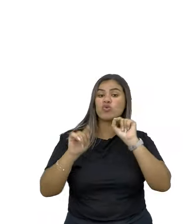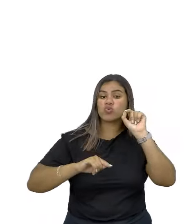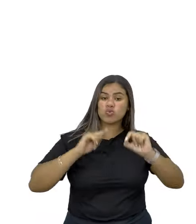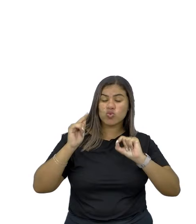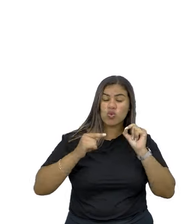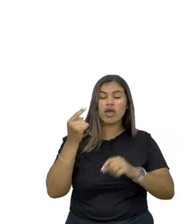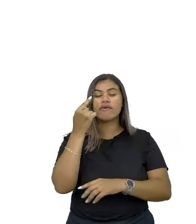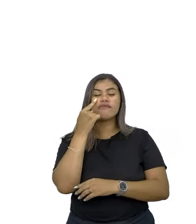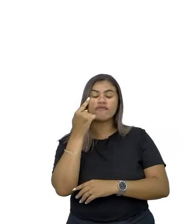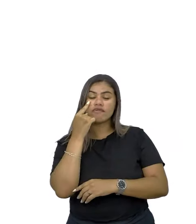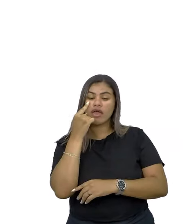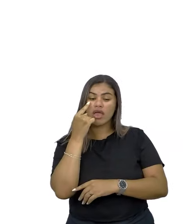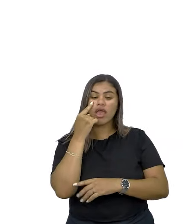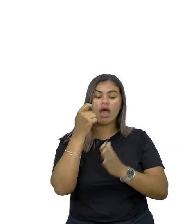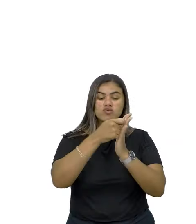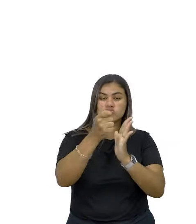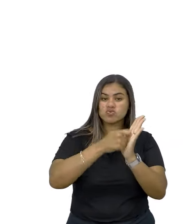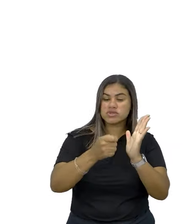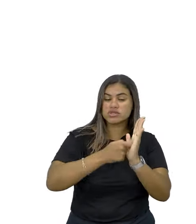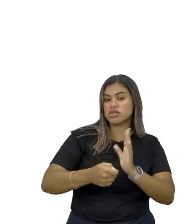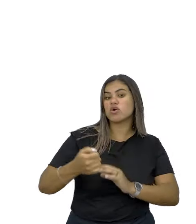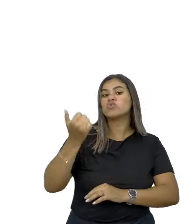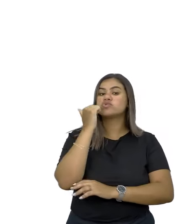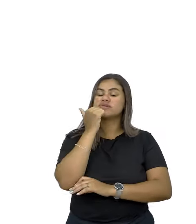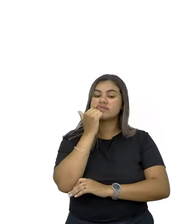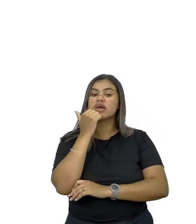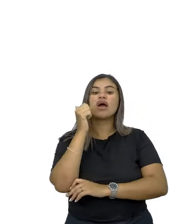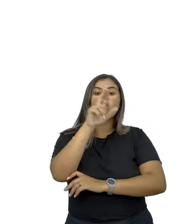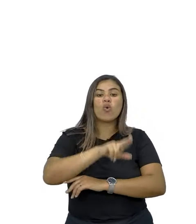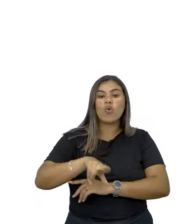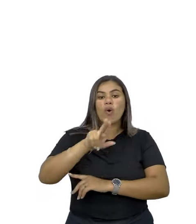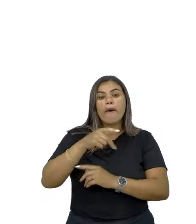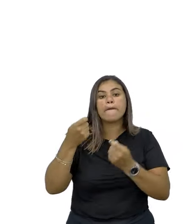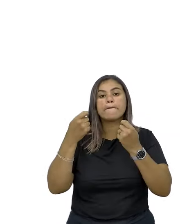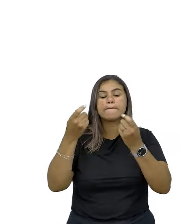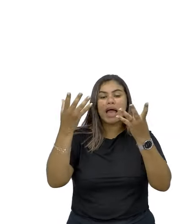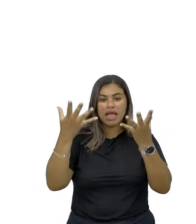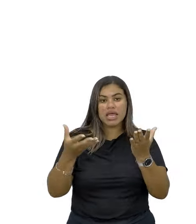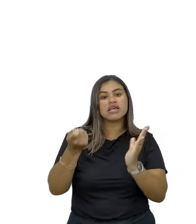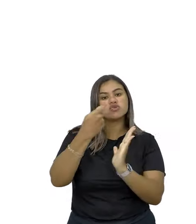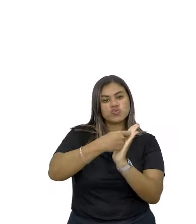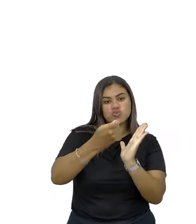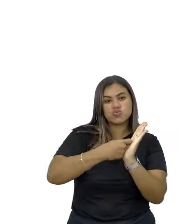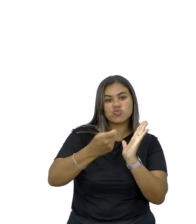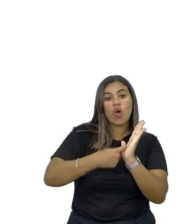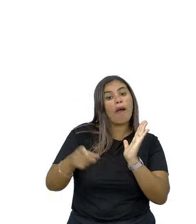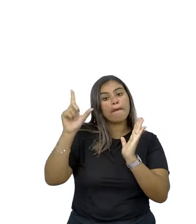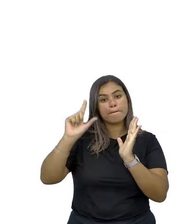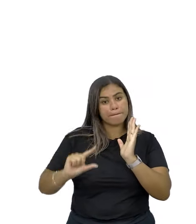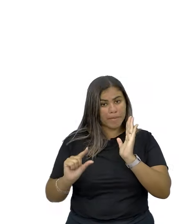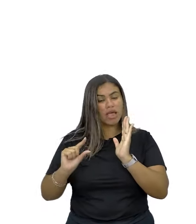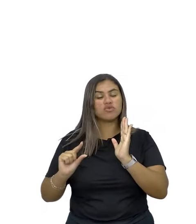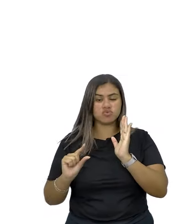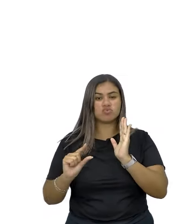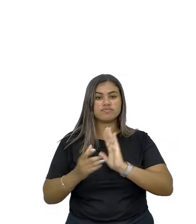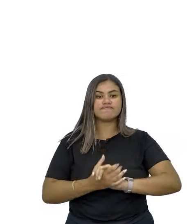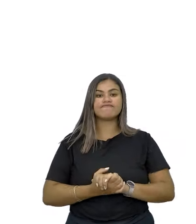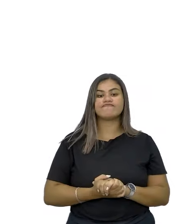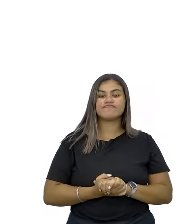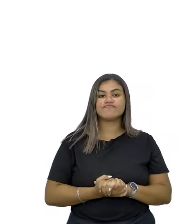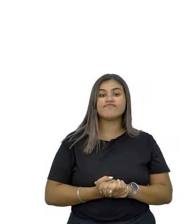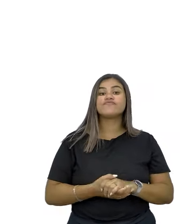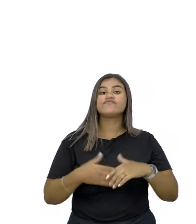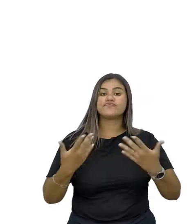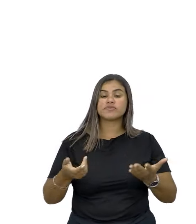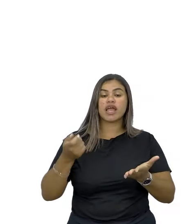notação científica e utilizada para reduzir a escrita de números que apresentam muitos algarismos.